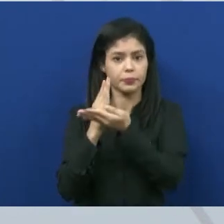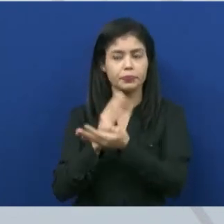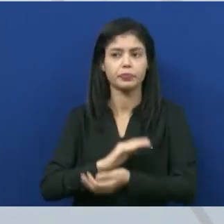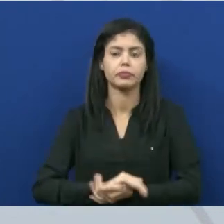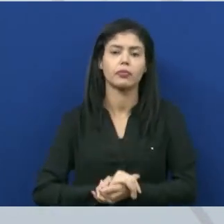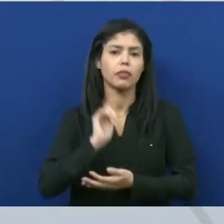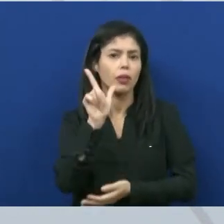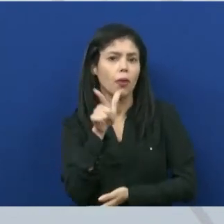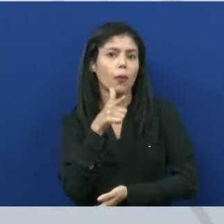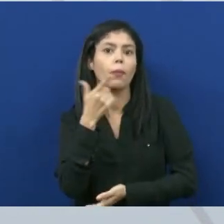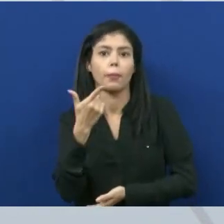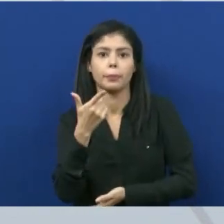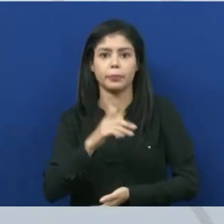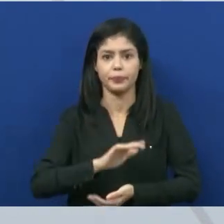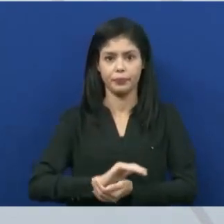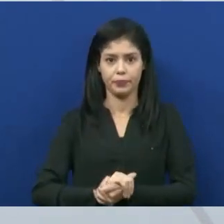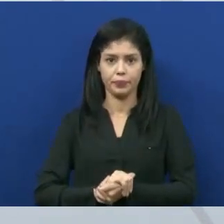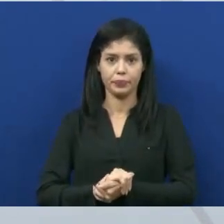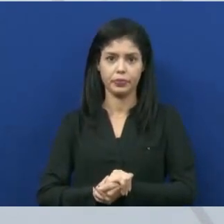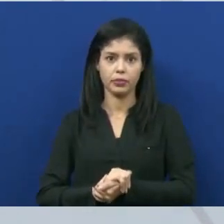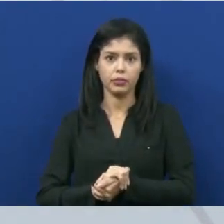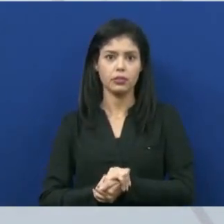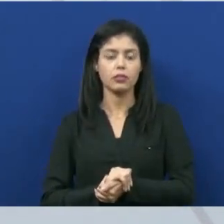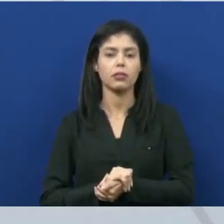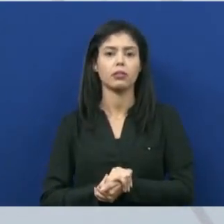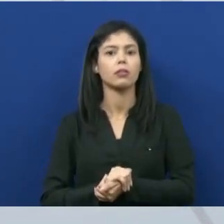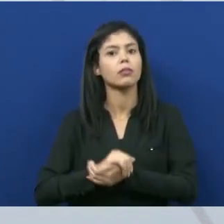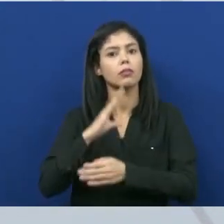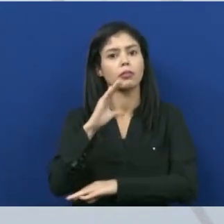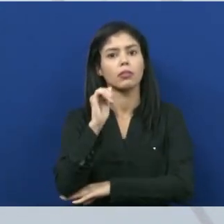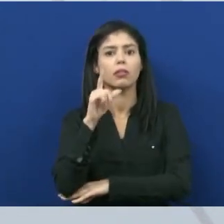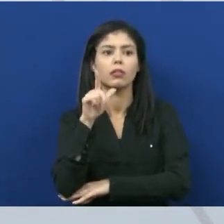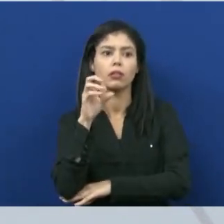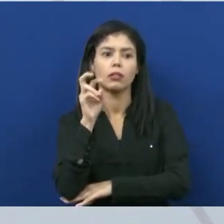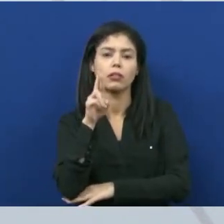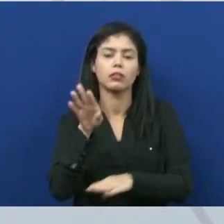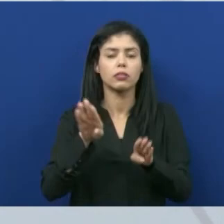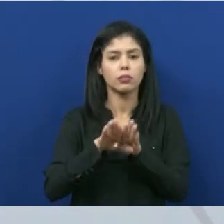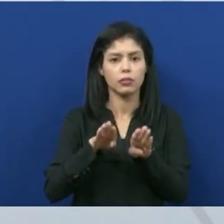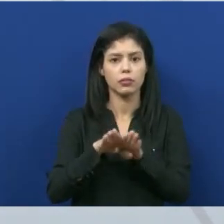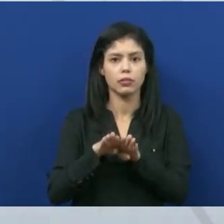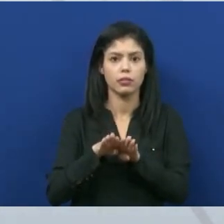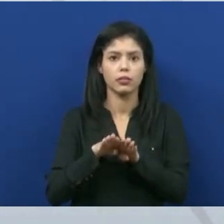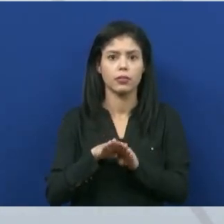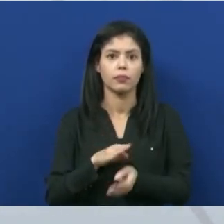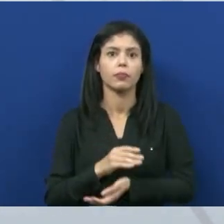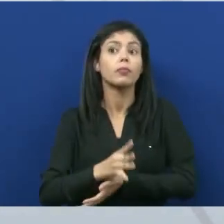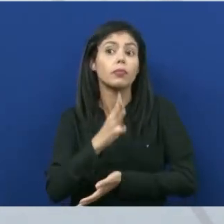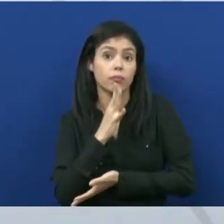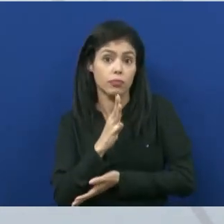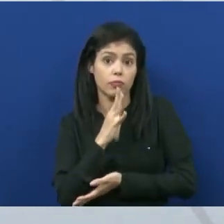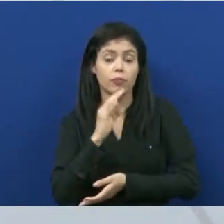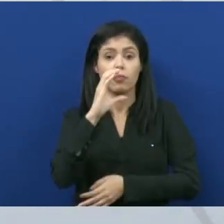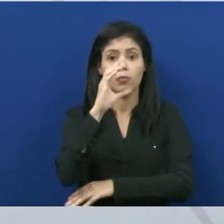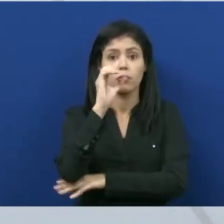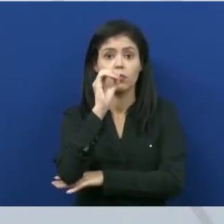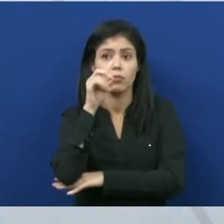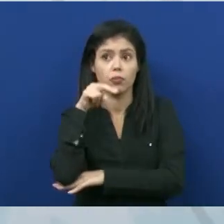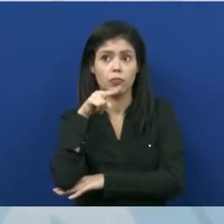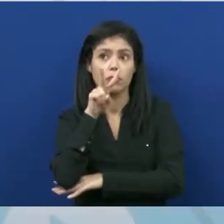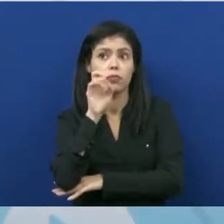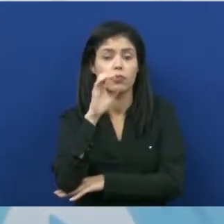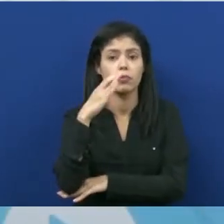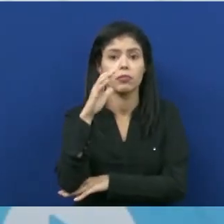A outra maneira de transmissão de calor é conhecida como convecção térmica, tá